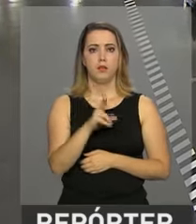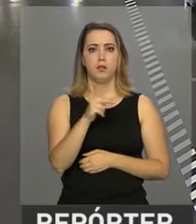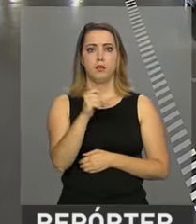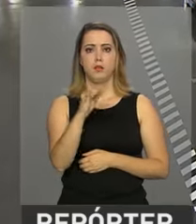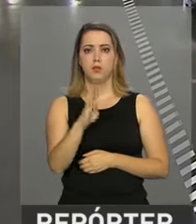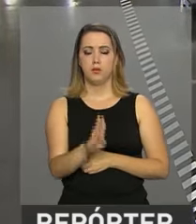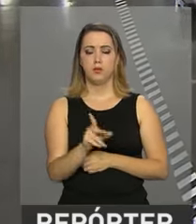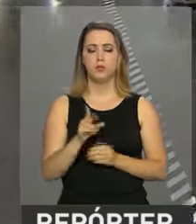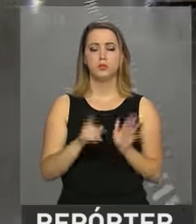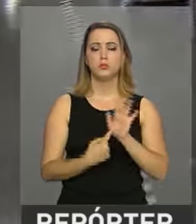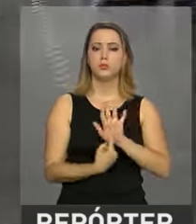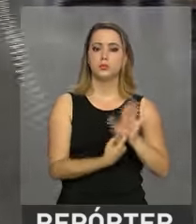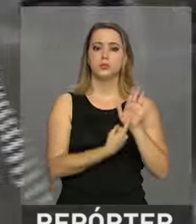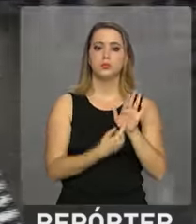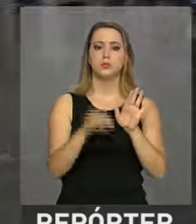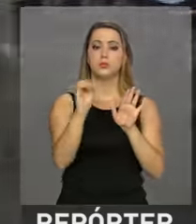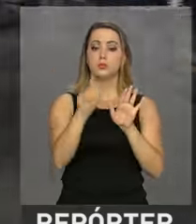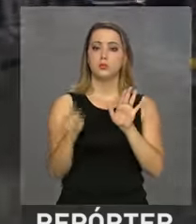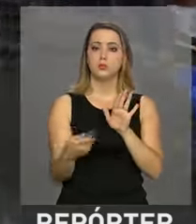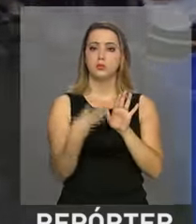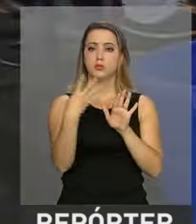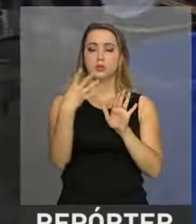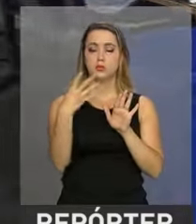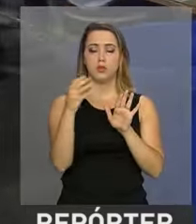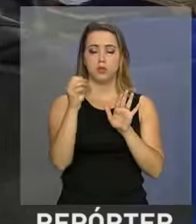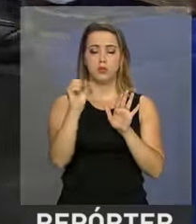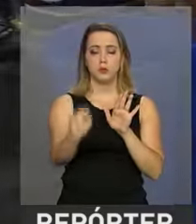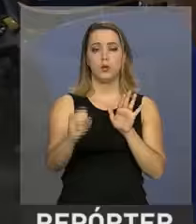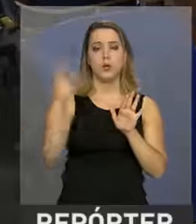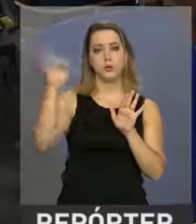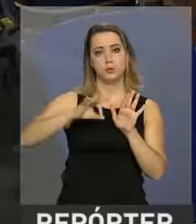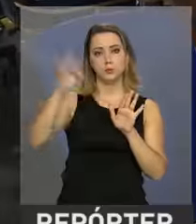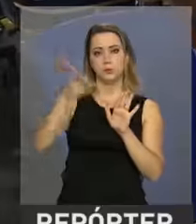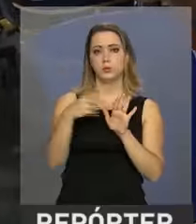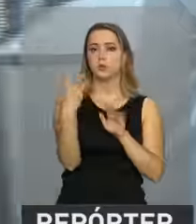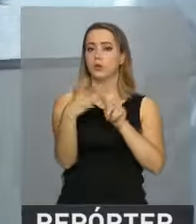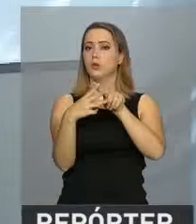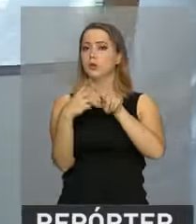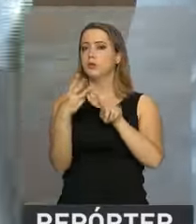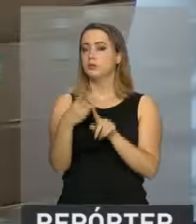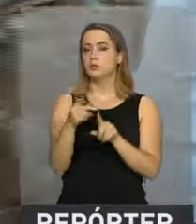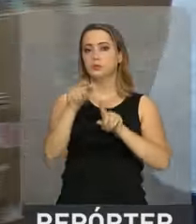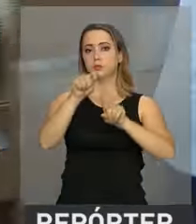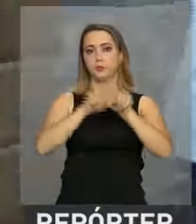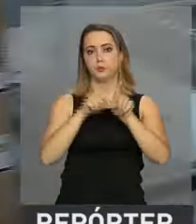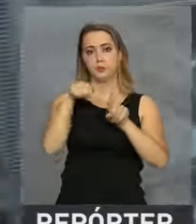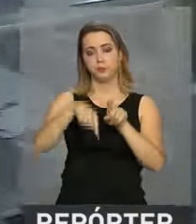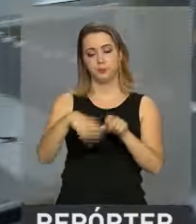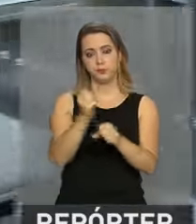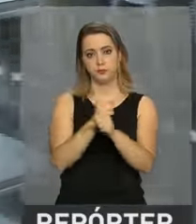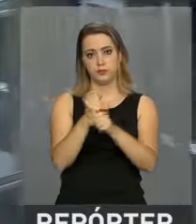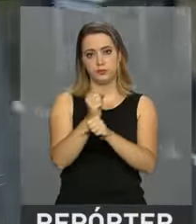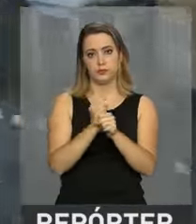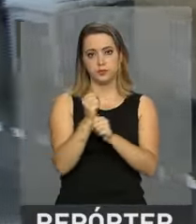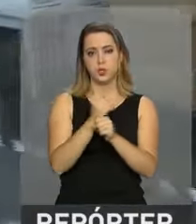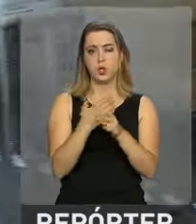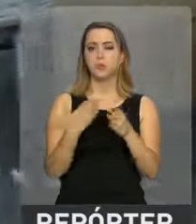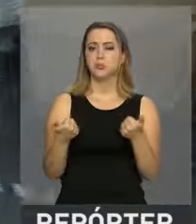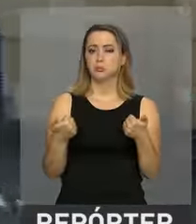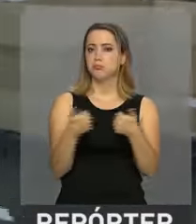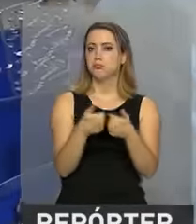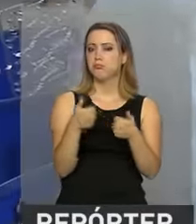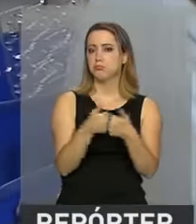apresentou queda de 0,8% no terceiro trimestre de 2016, mas foi bastante próximo da expectativa média